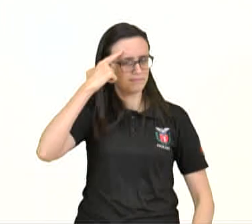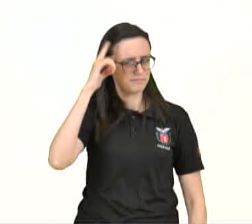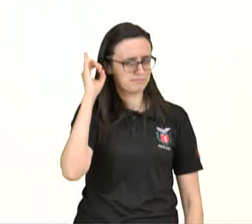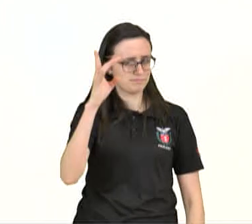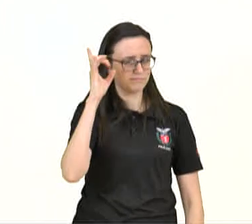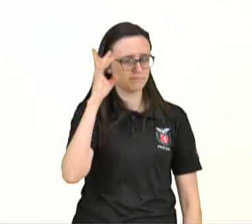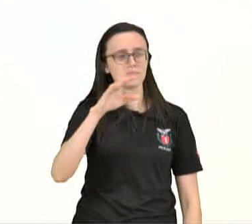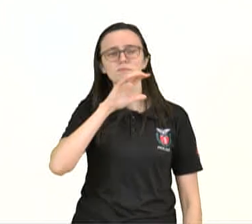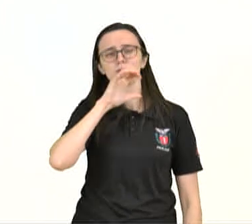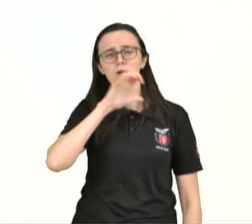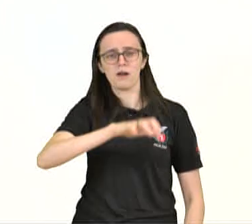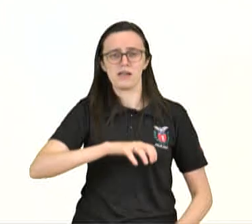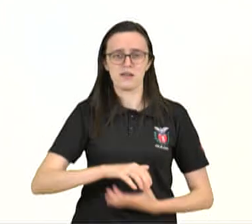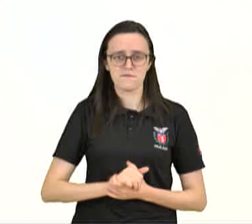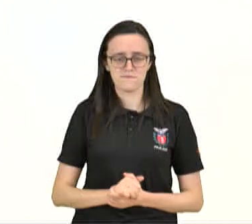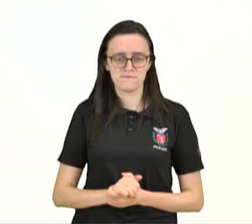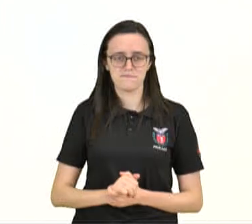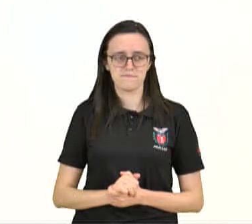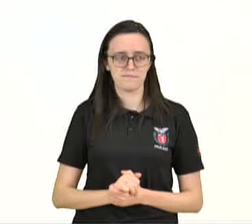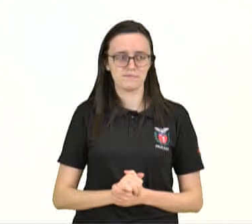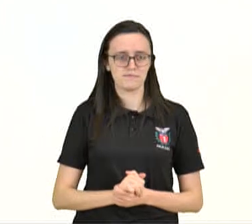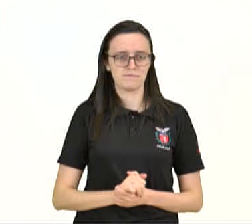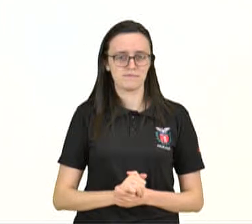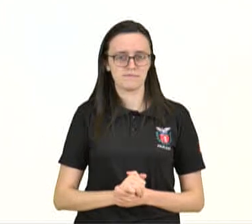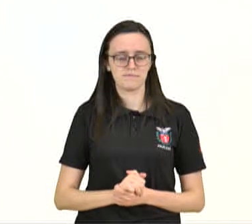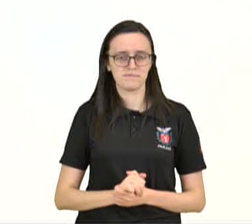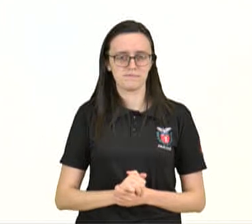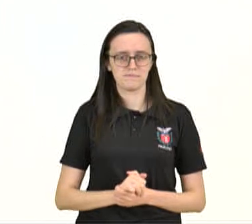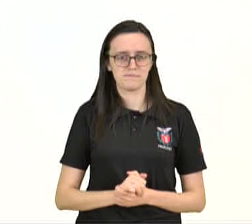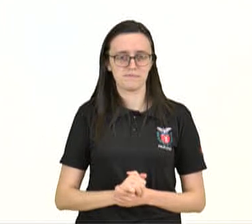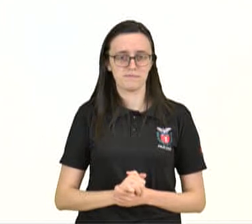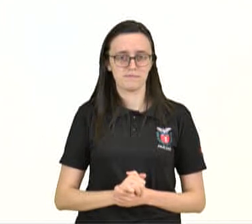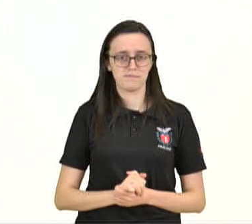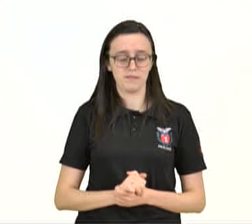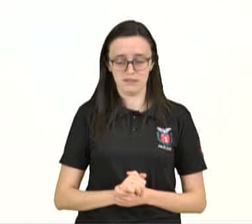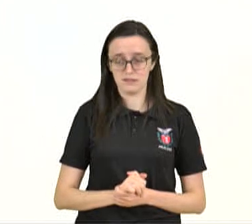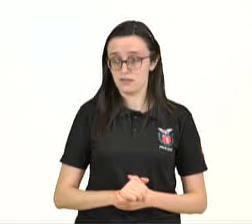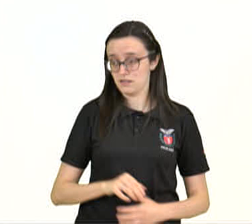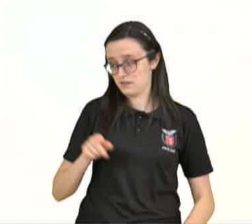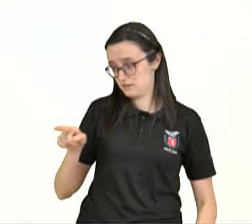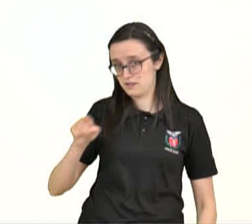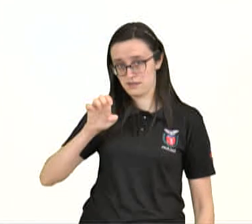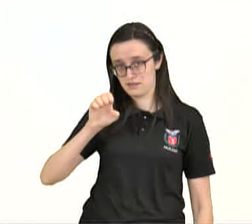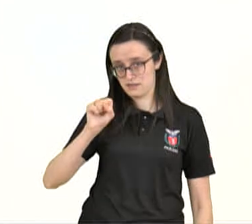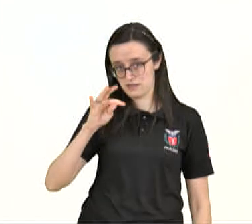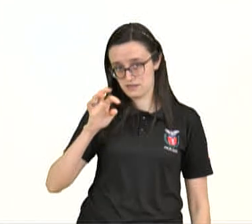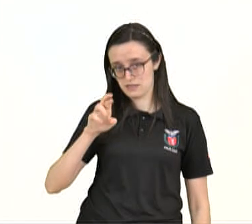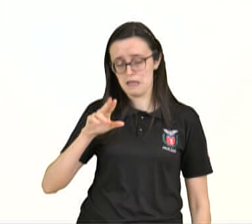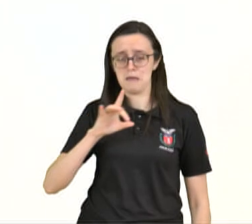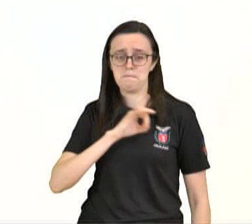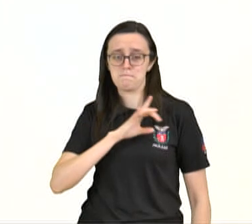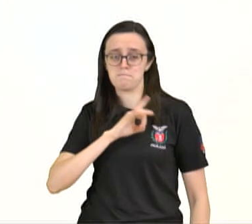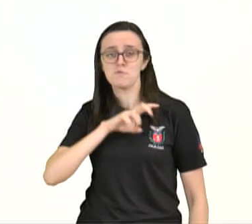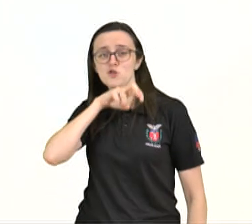cabeça horrível. Esther tiene miedo de la culebra. Esther tem medo de cobra.